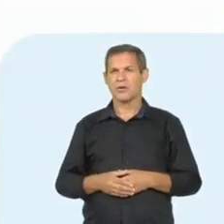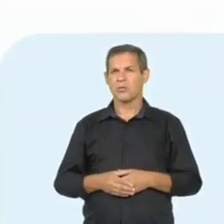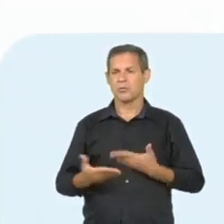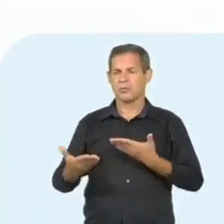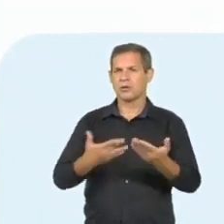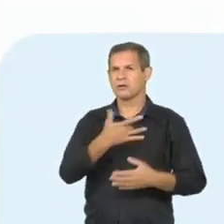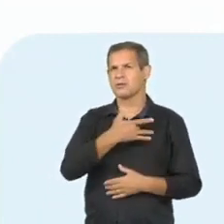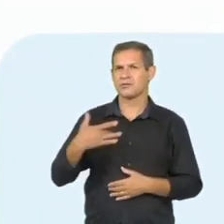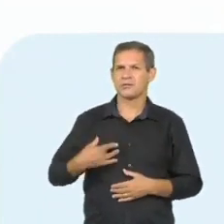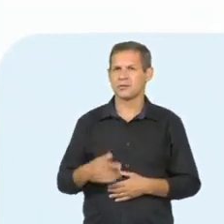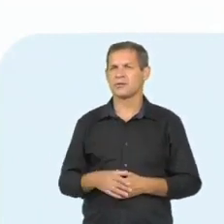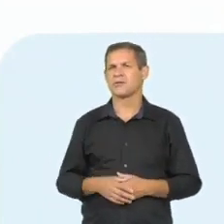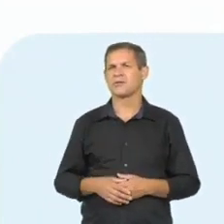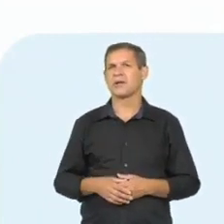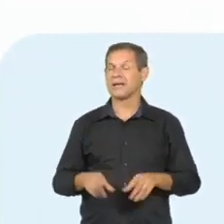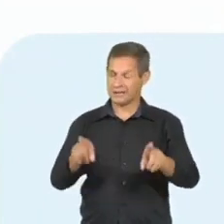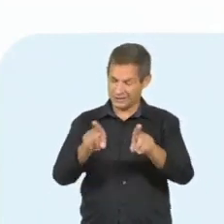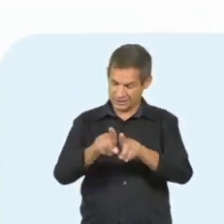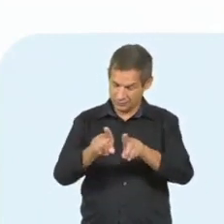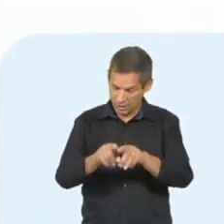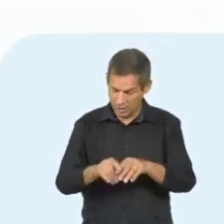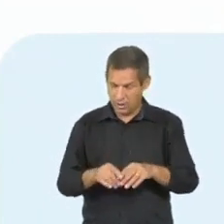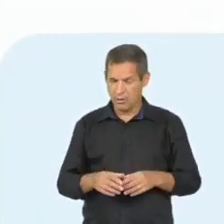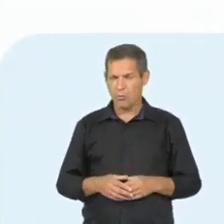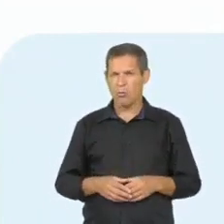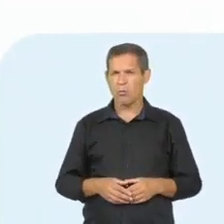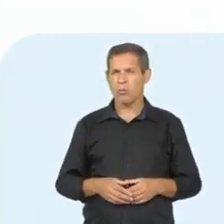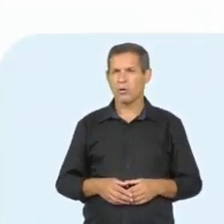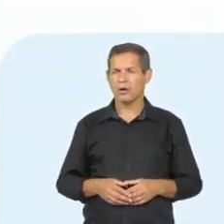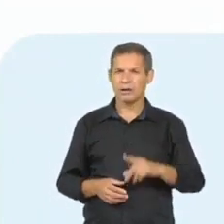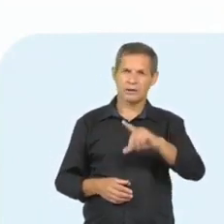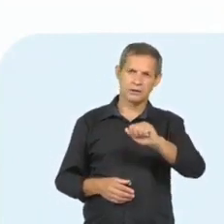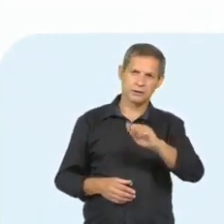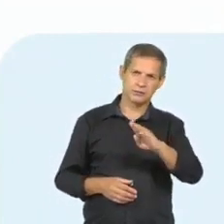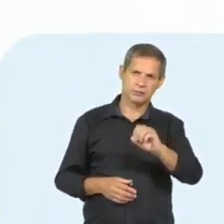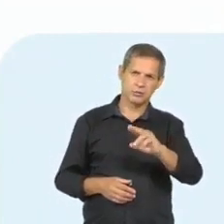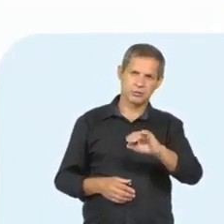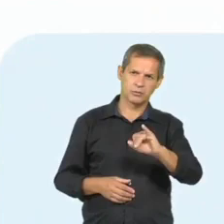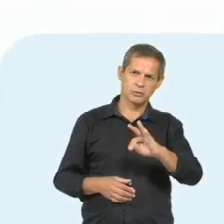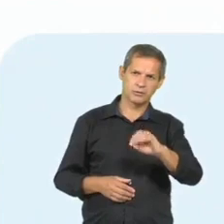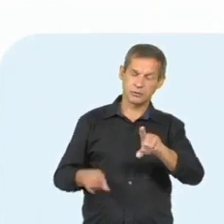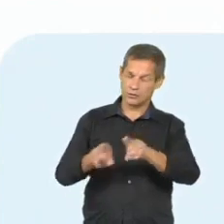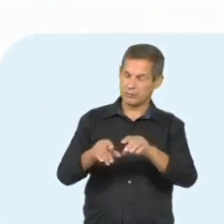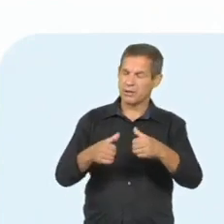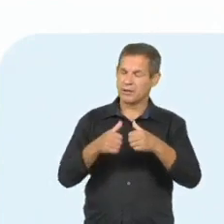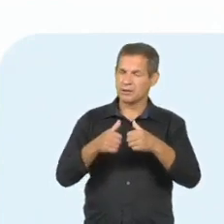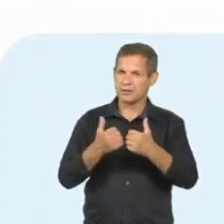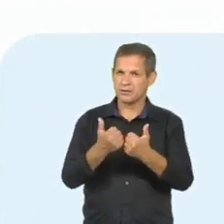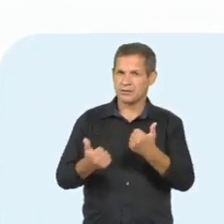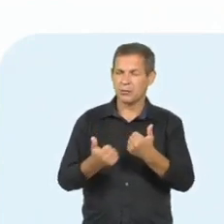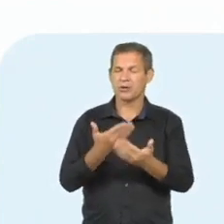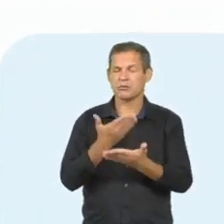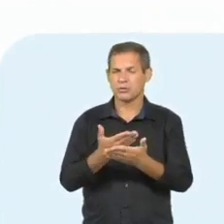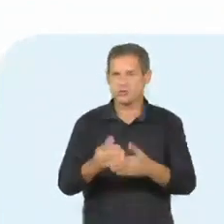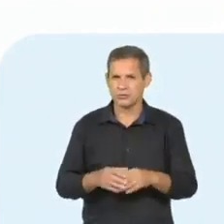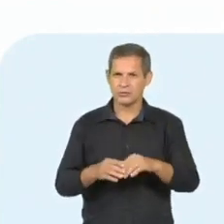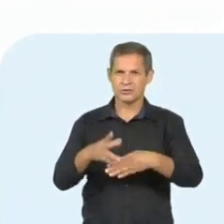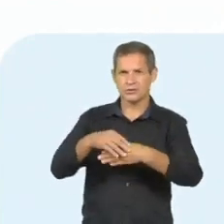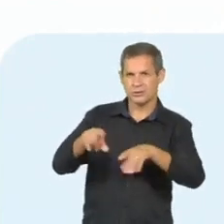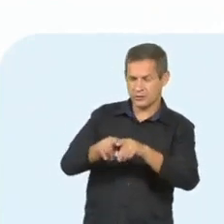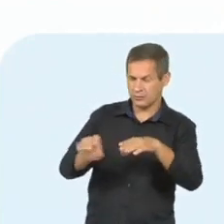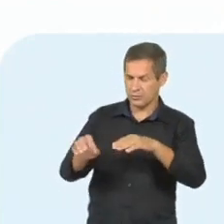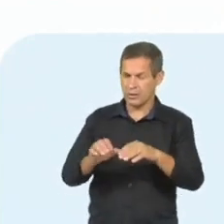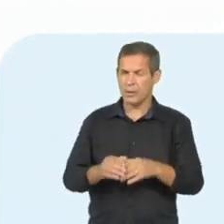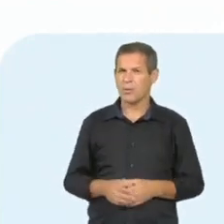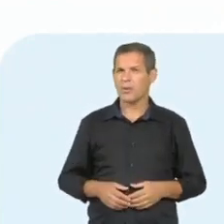saúde, ensino e também por laboratórios, e eles podem ser complementados ainda por estudos epidemiológicos, pela